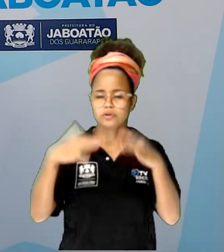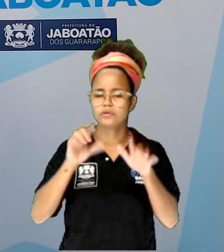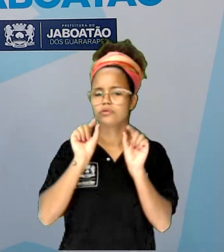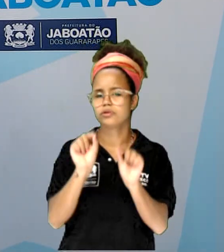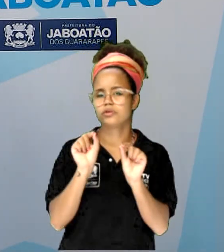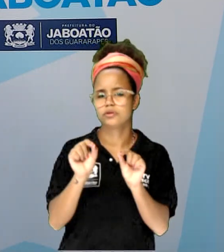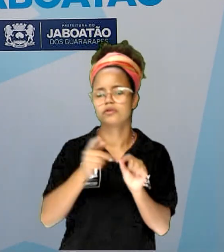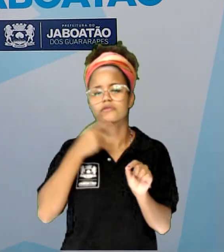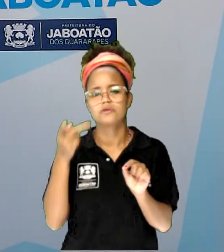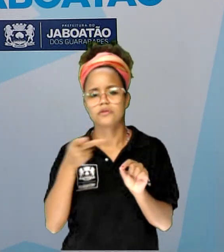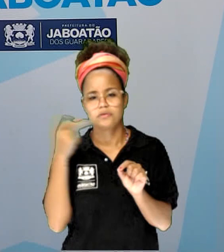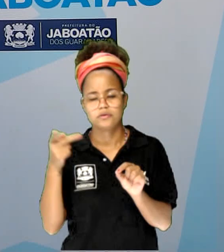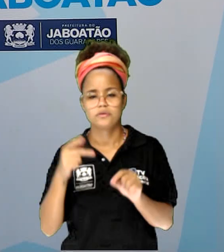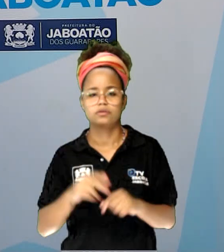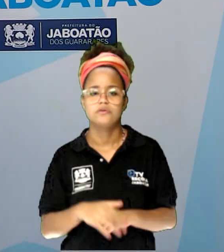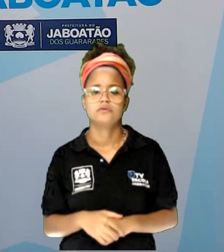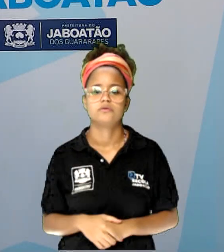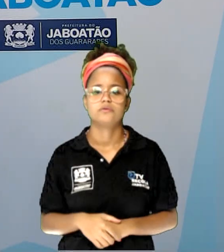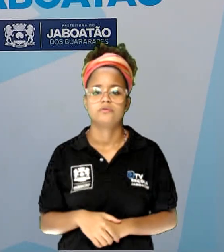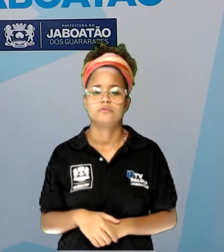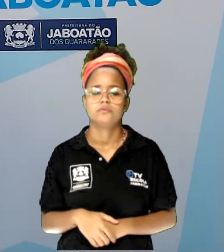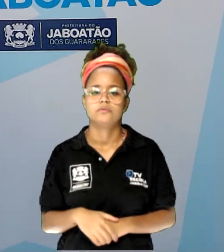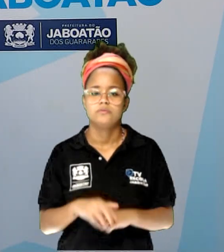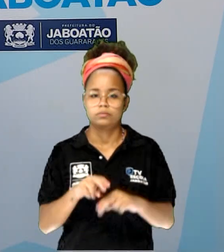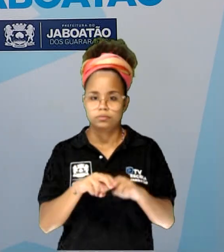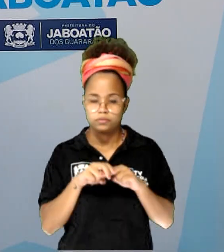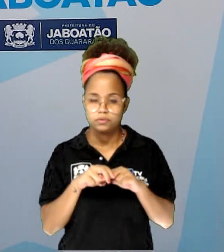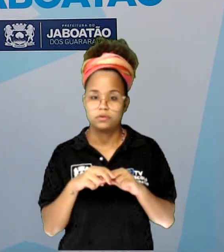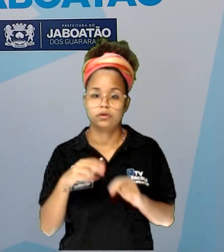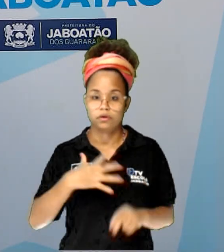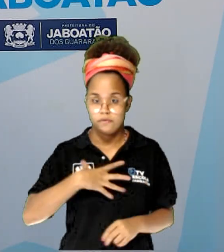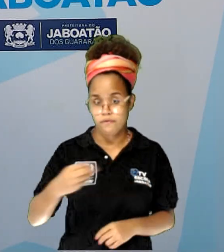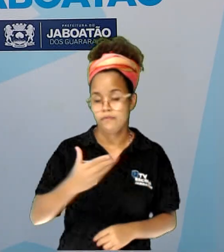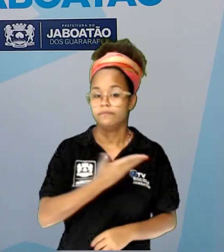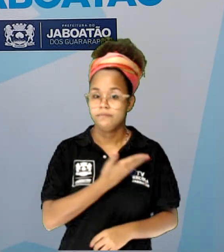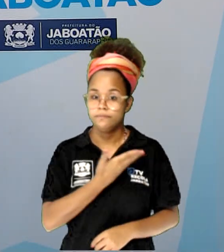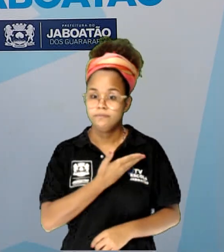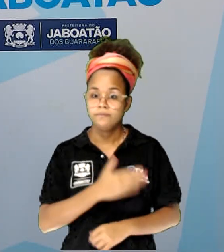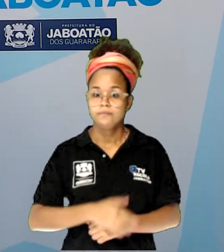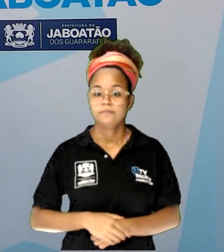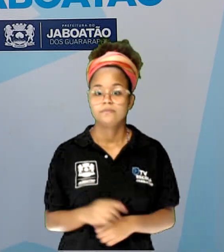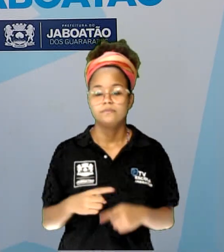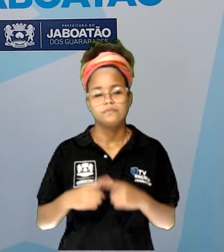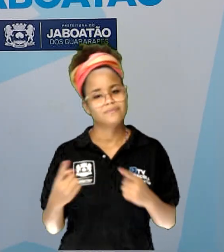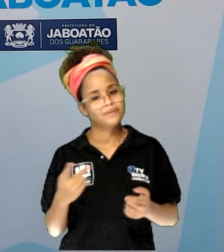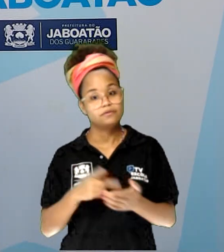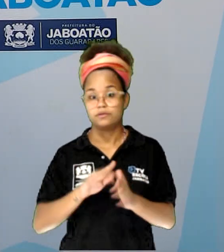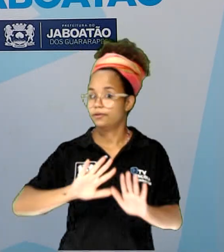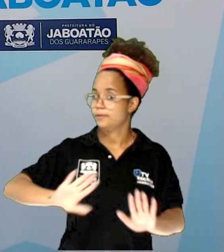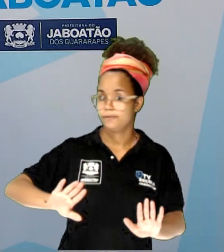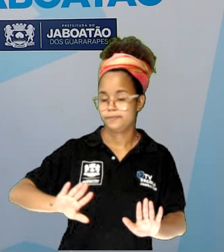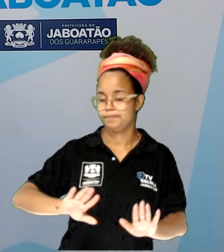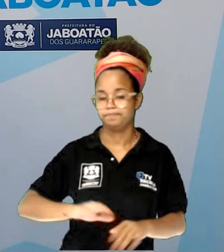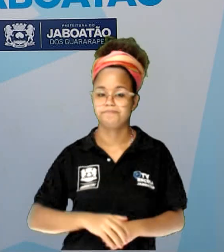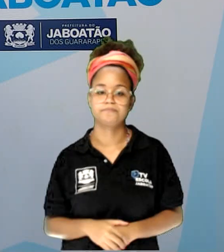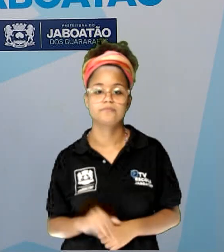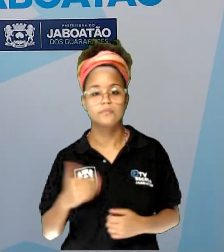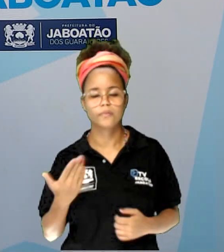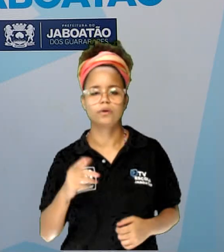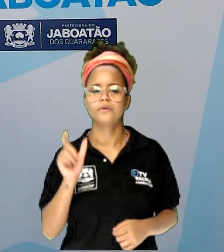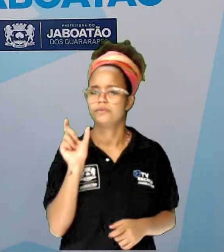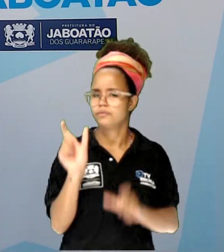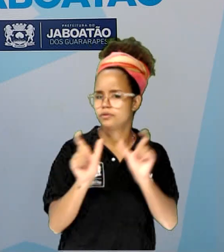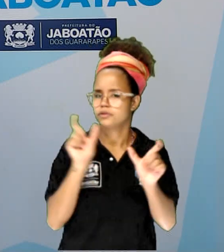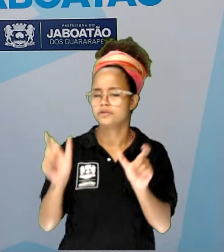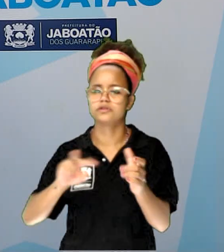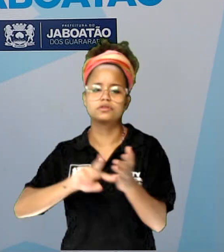isso, né, em prol que eram ações dela em prol da filha da amiga. Mas na verdade não é bem por aí. Esses nominalizadores apenas